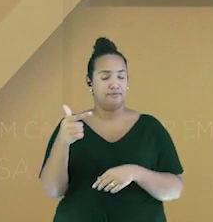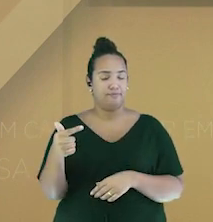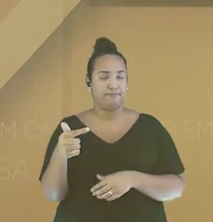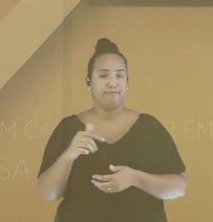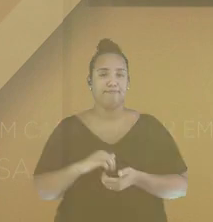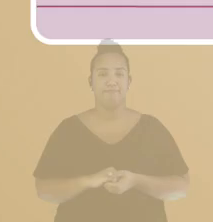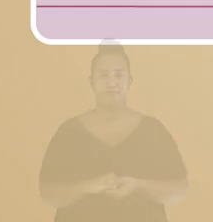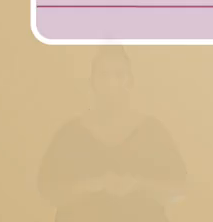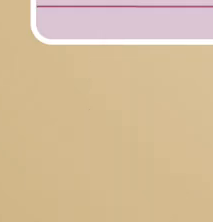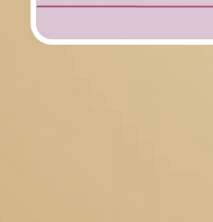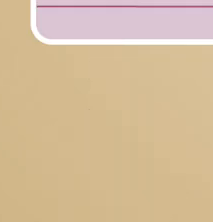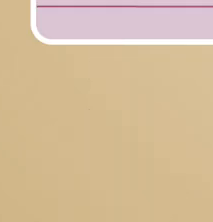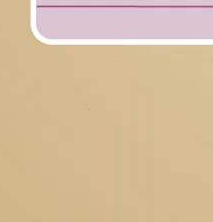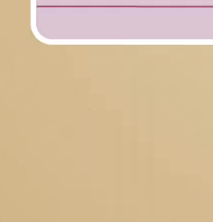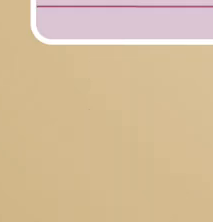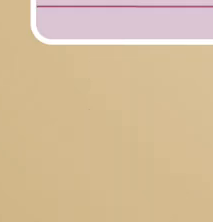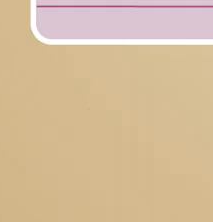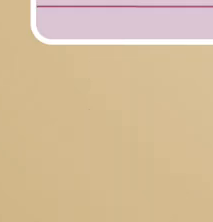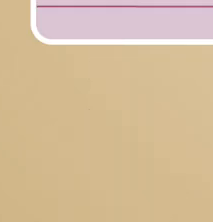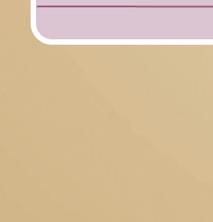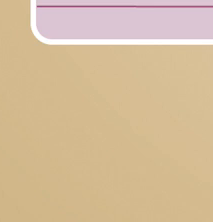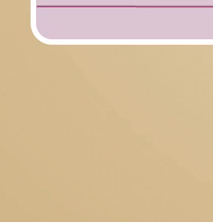5 vezes 7?